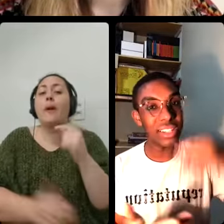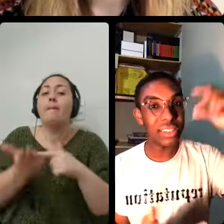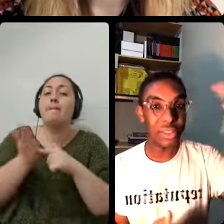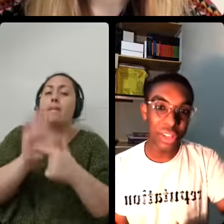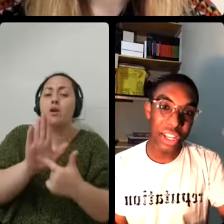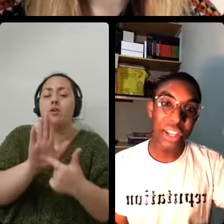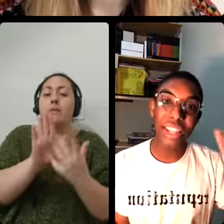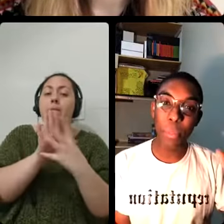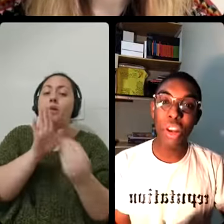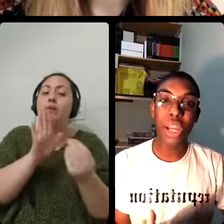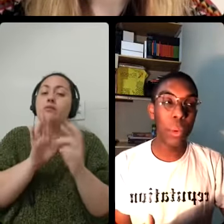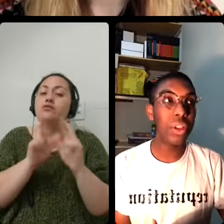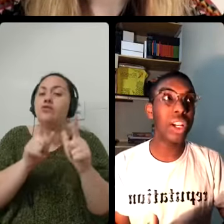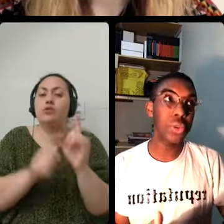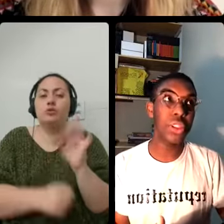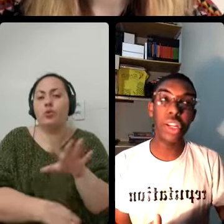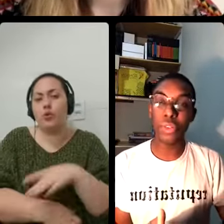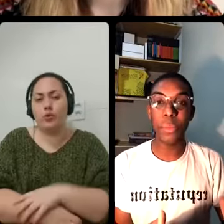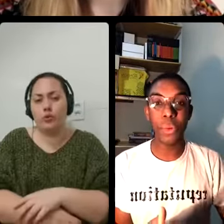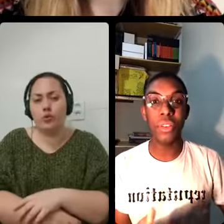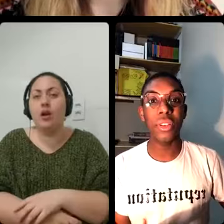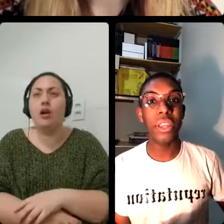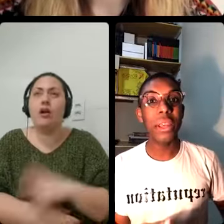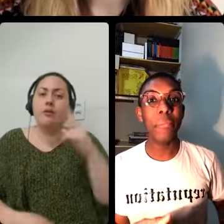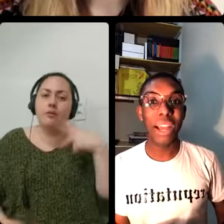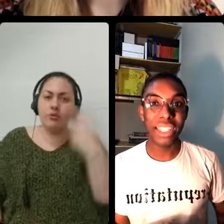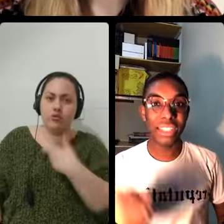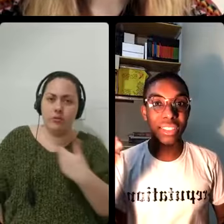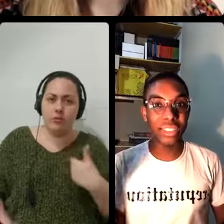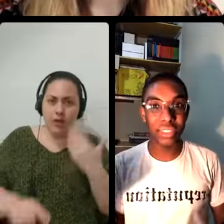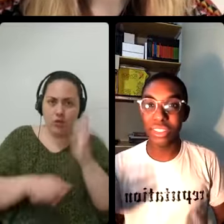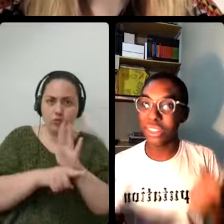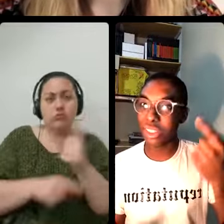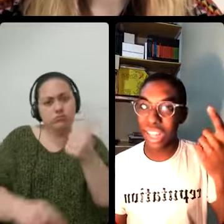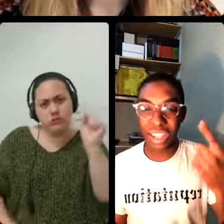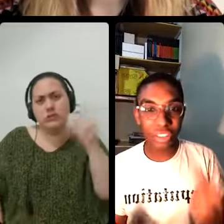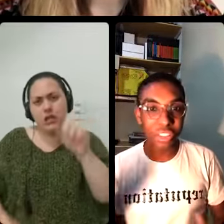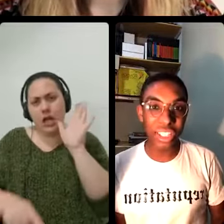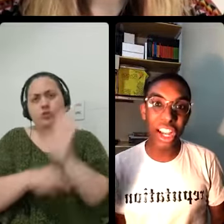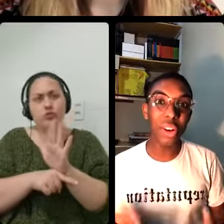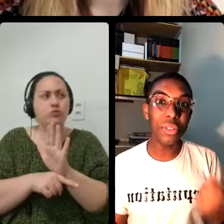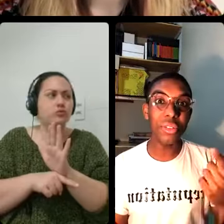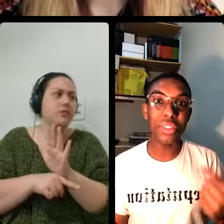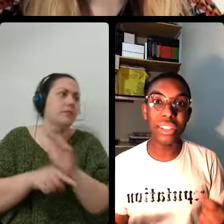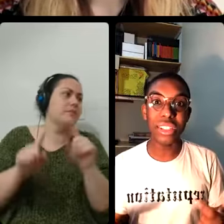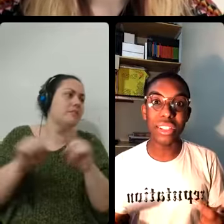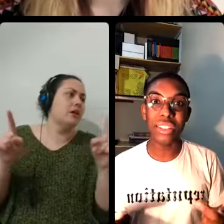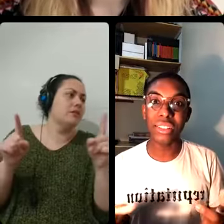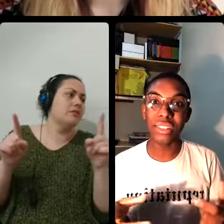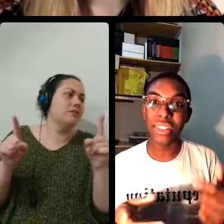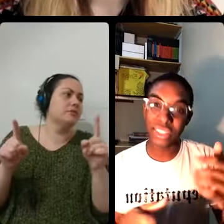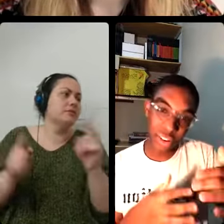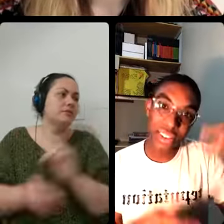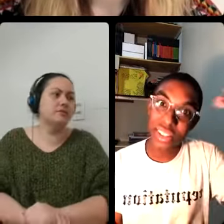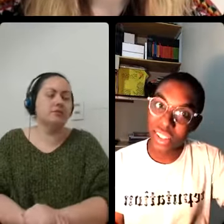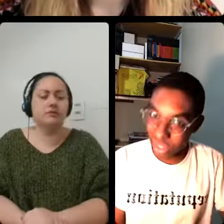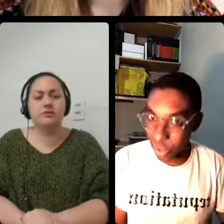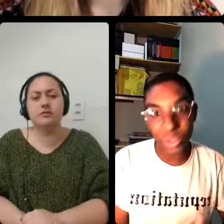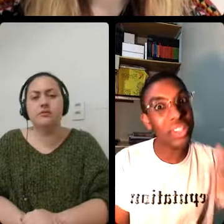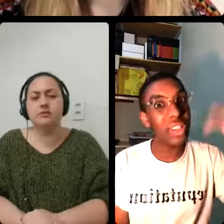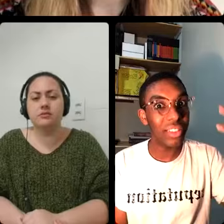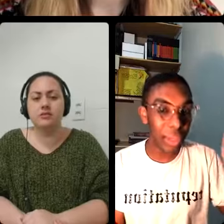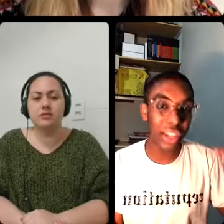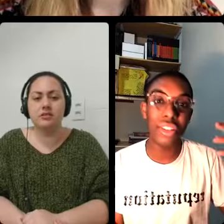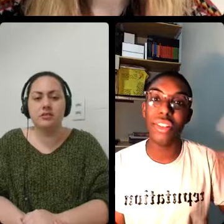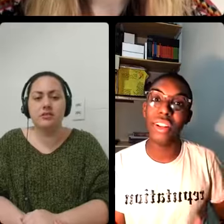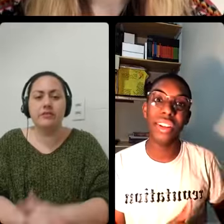faz isso, né? A política pública ajuda, ajuda muito. Mas lá no final, são as